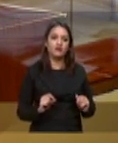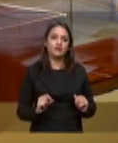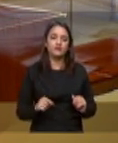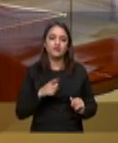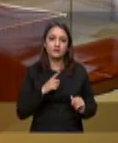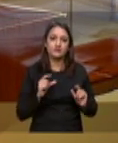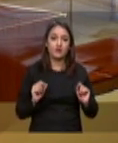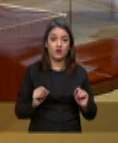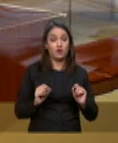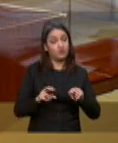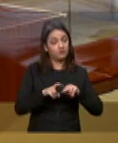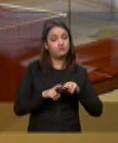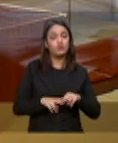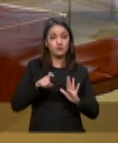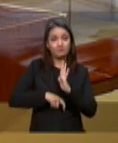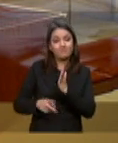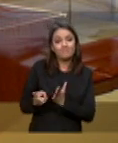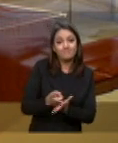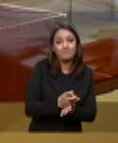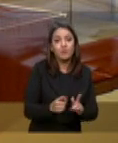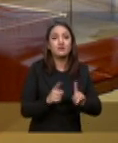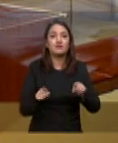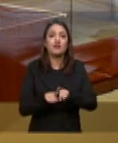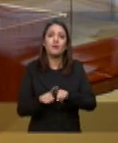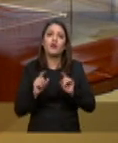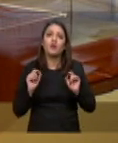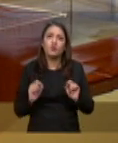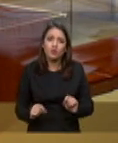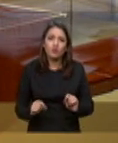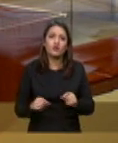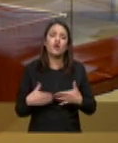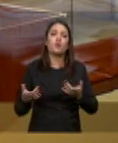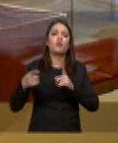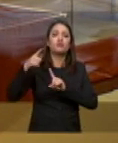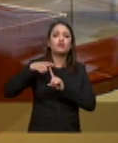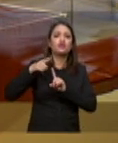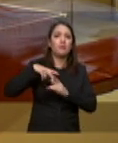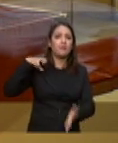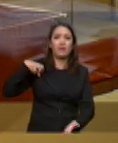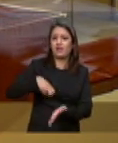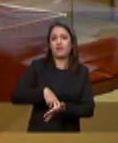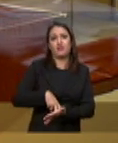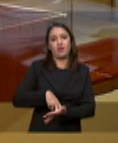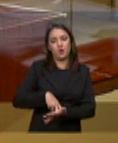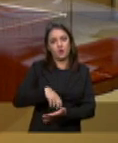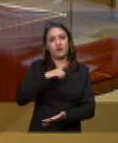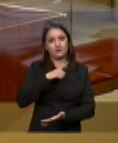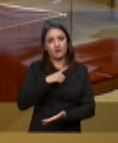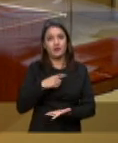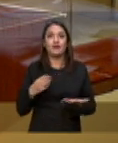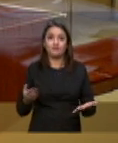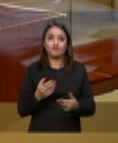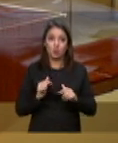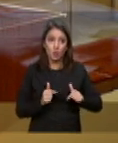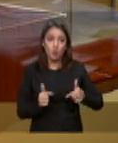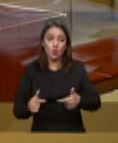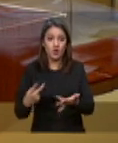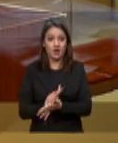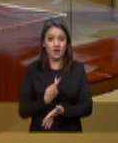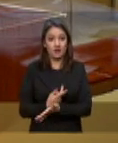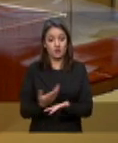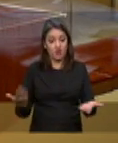obrigação tributária, mas também para eventual tipificação penal da conduta ilícita. E agora, com a procedência